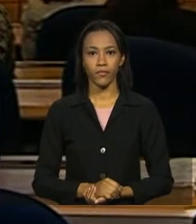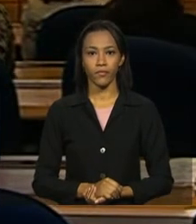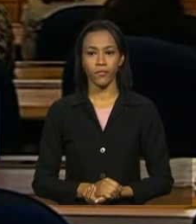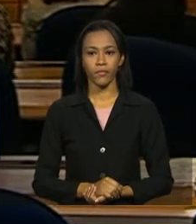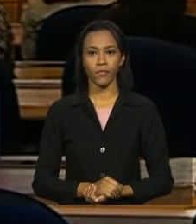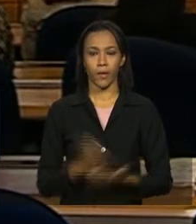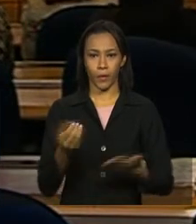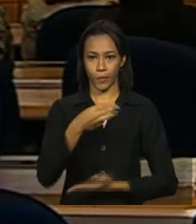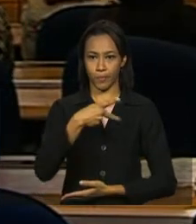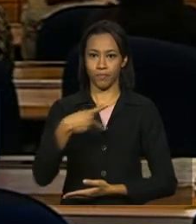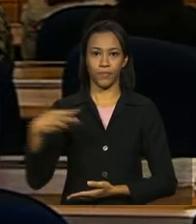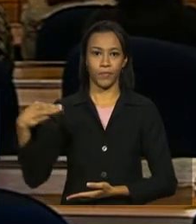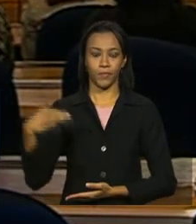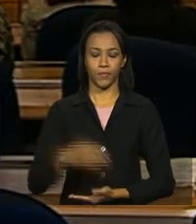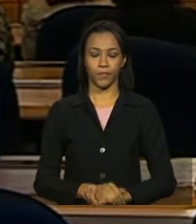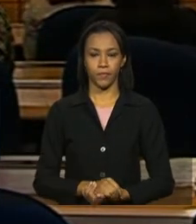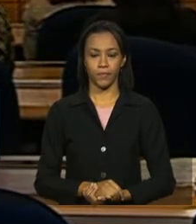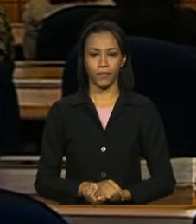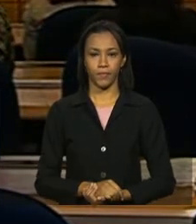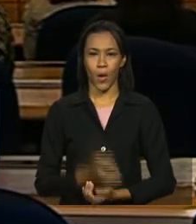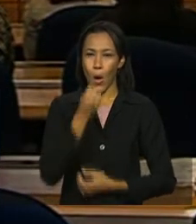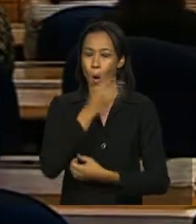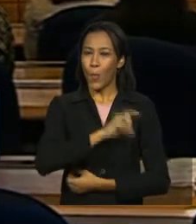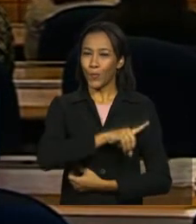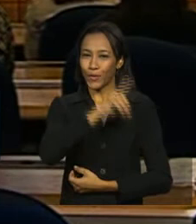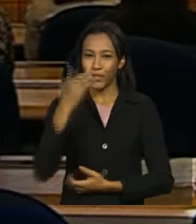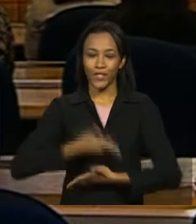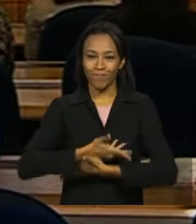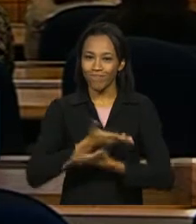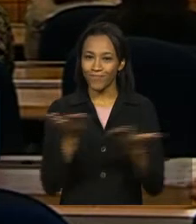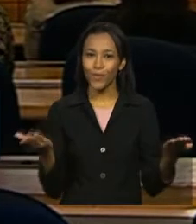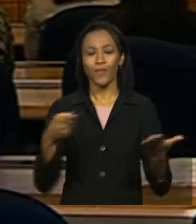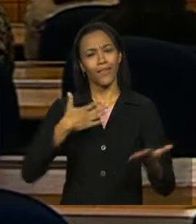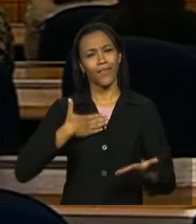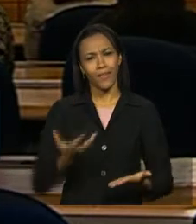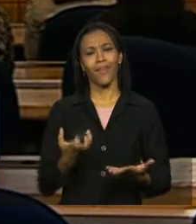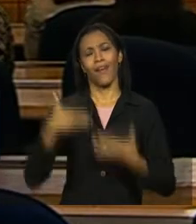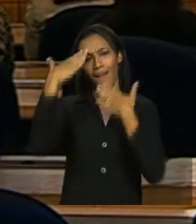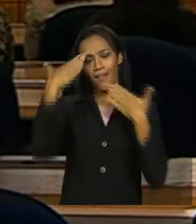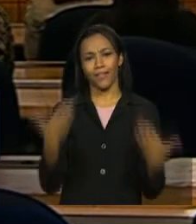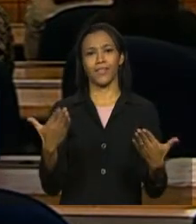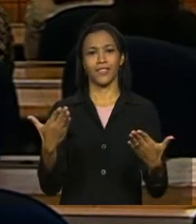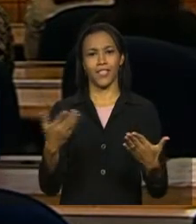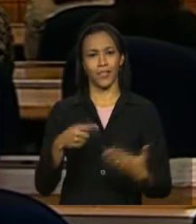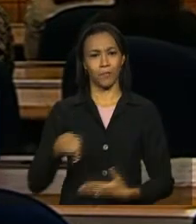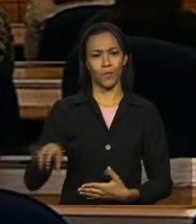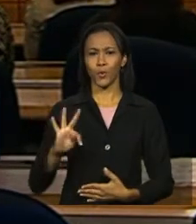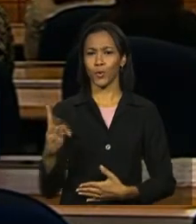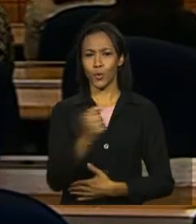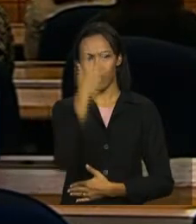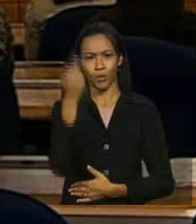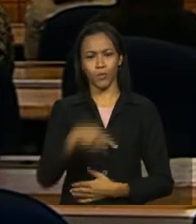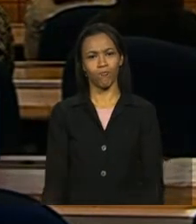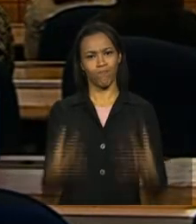a palavra o seu início Oi bom dia a todos bom dia a todas queria agradecer a presença